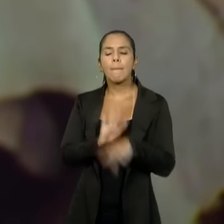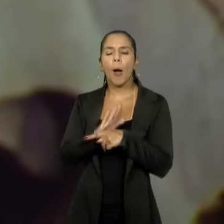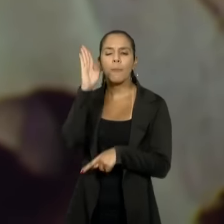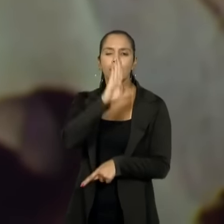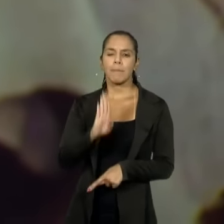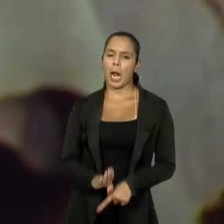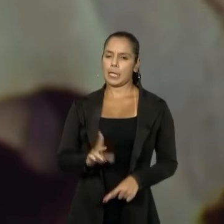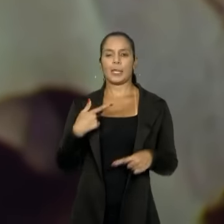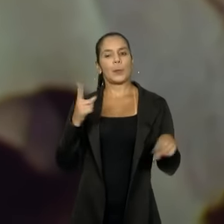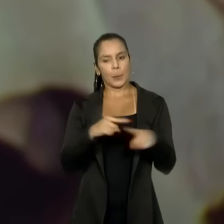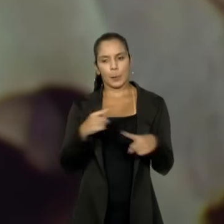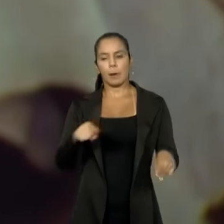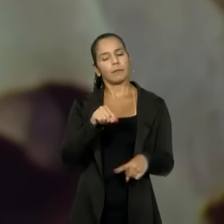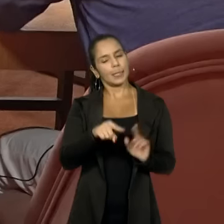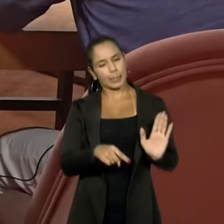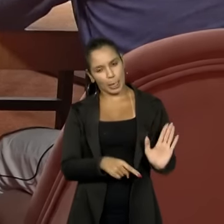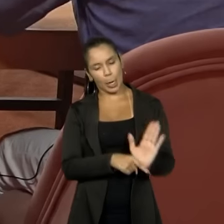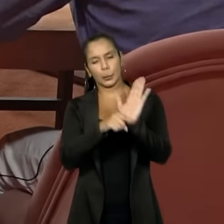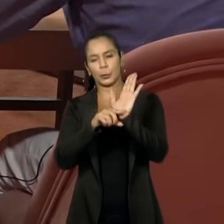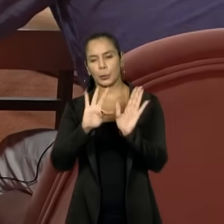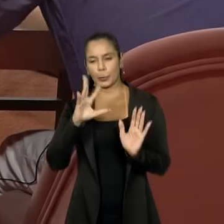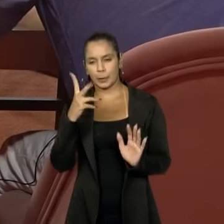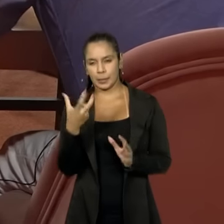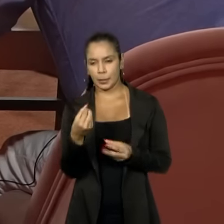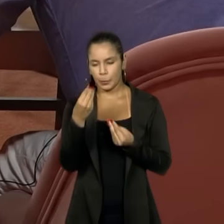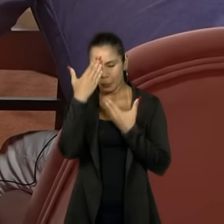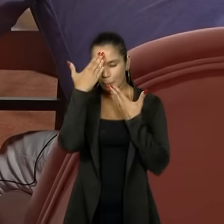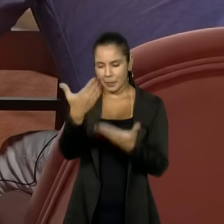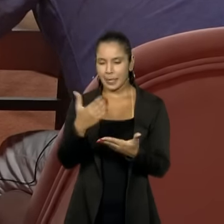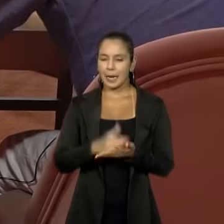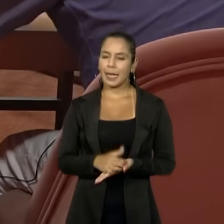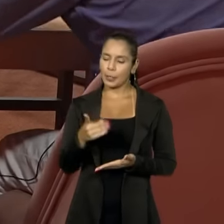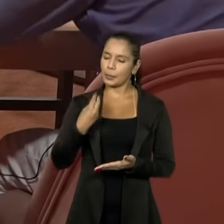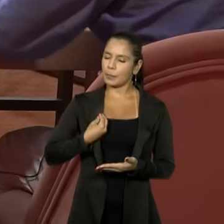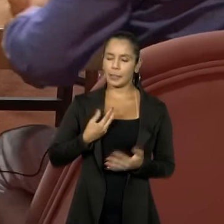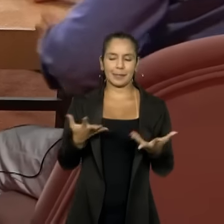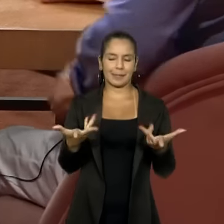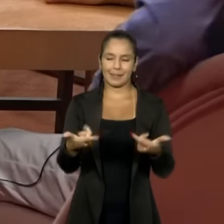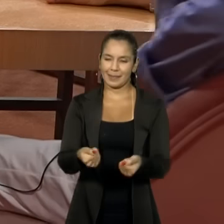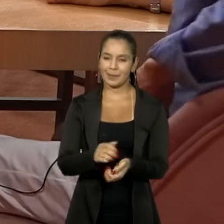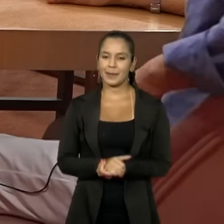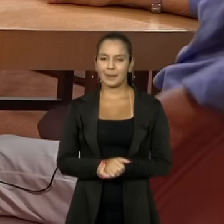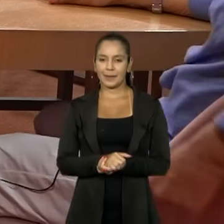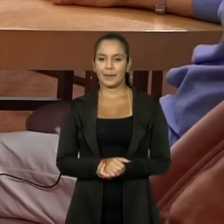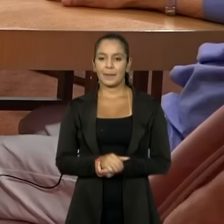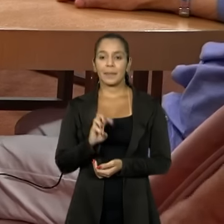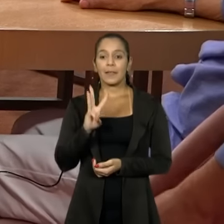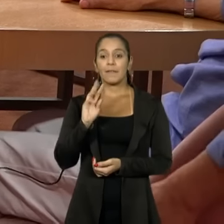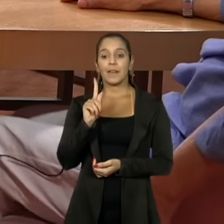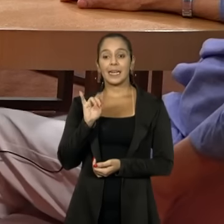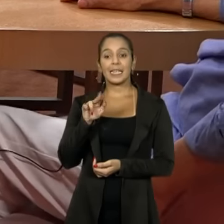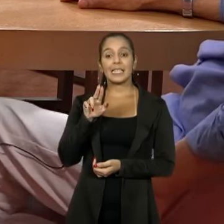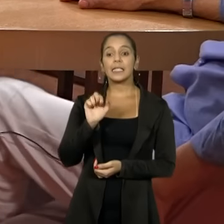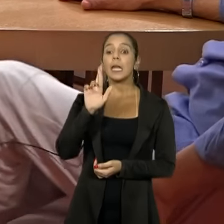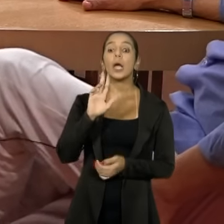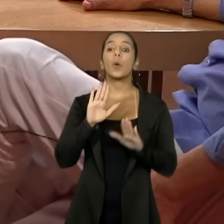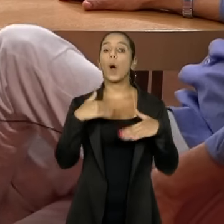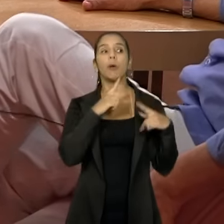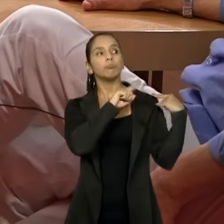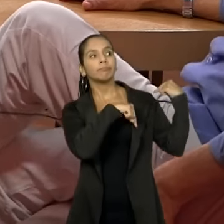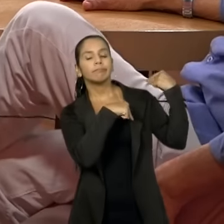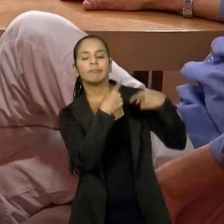você ajudou muito, Toninho. Muito, muito obrigada, viu, meu amor? Sua presença aqui foi maravilhosa. Obrigado. Wagner, qual é o legado da Clara assim,